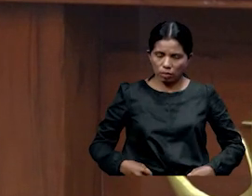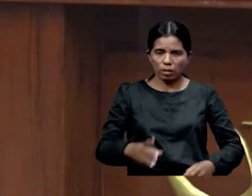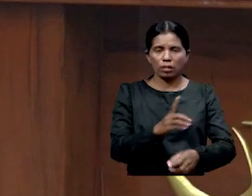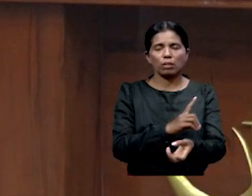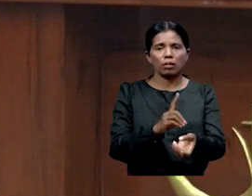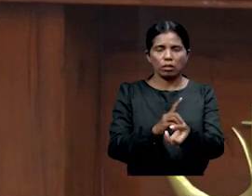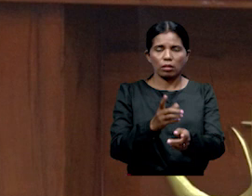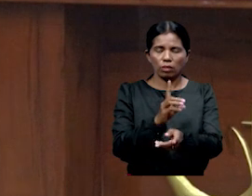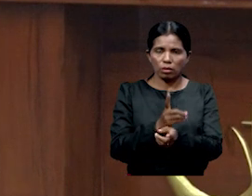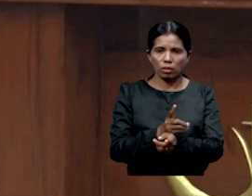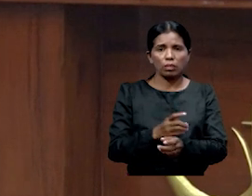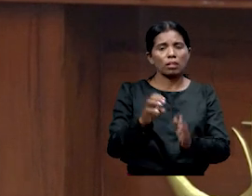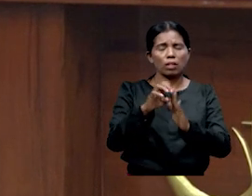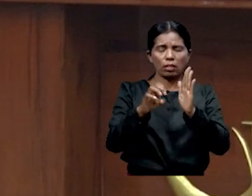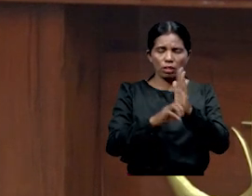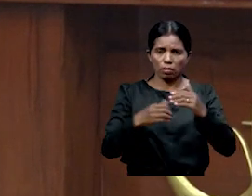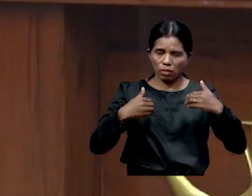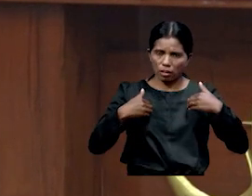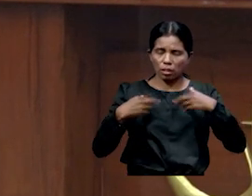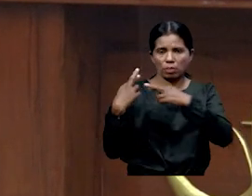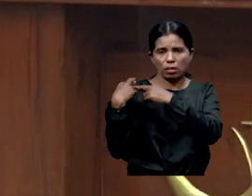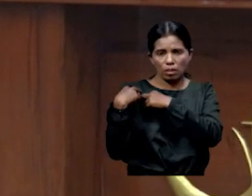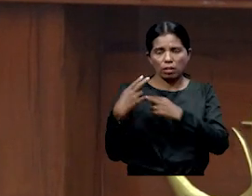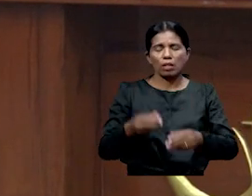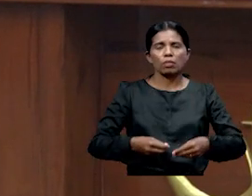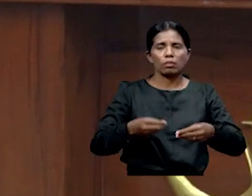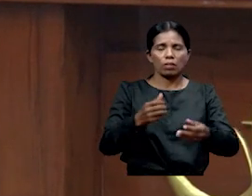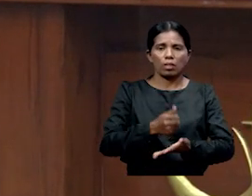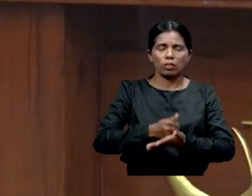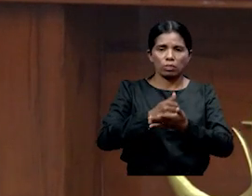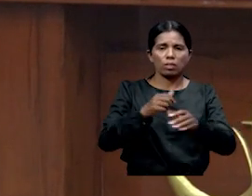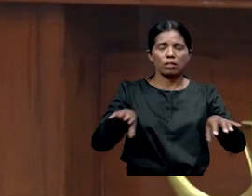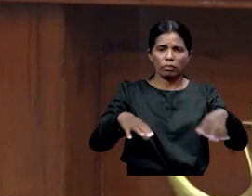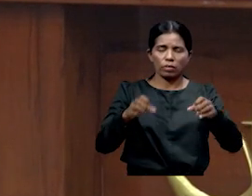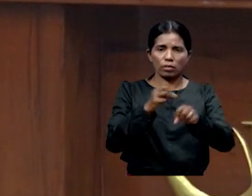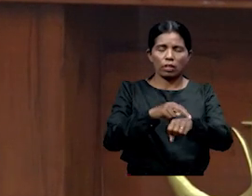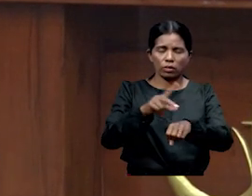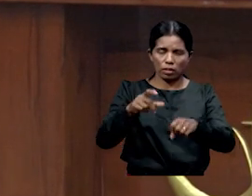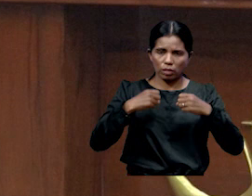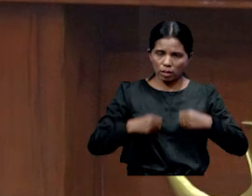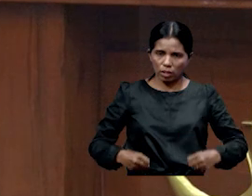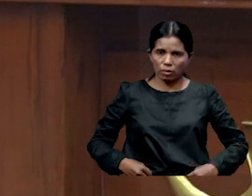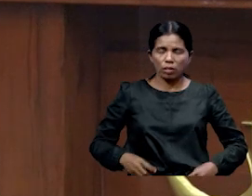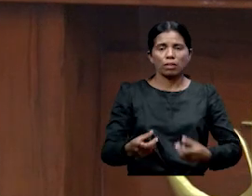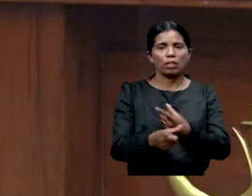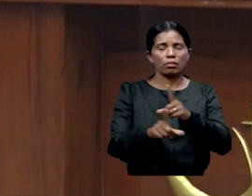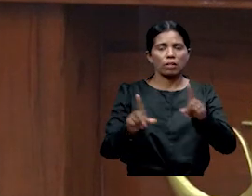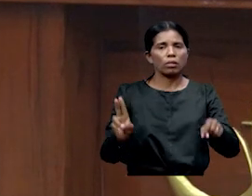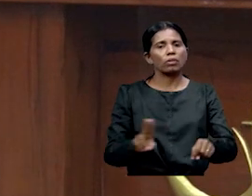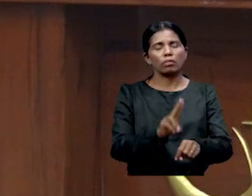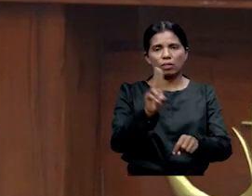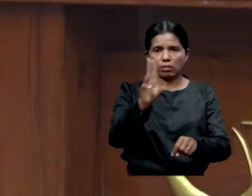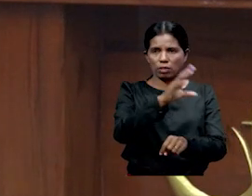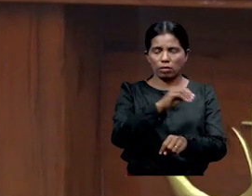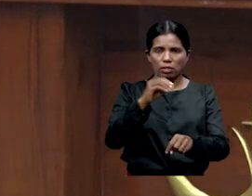o estado tem o dever constitucional de promover a criação de um serviço Nacional de saúde que seja gratuito Universal e